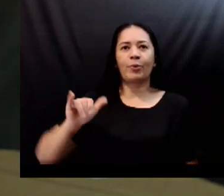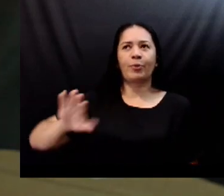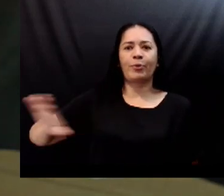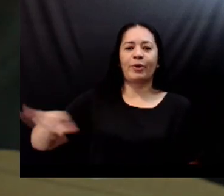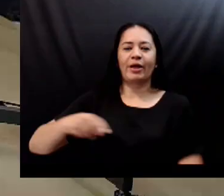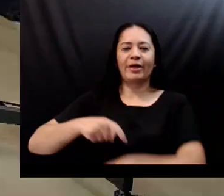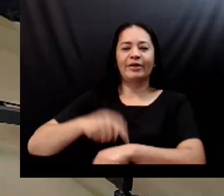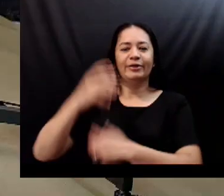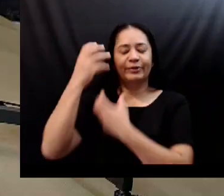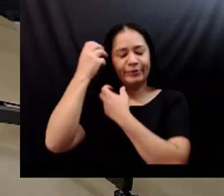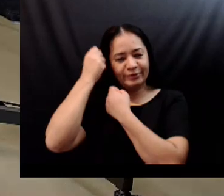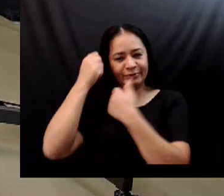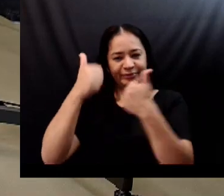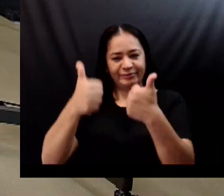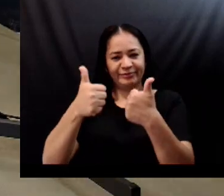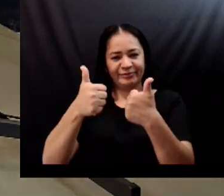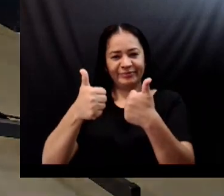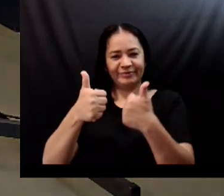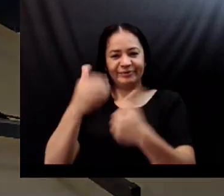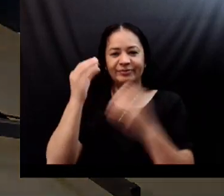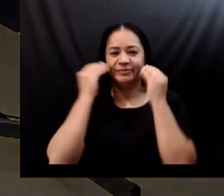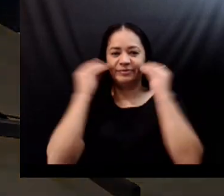Valeu, gente, beijo, tchau, tchau!